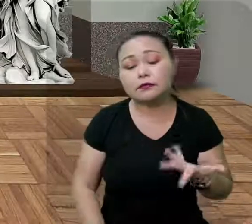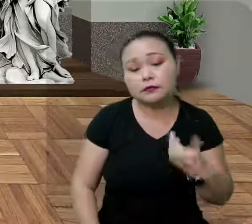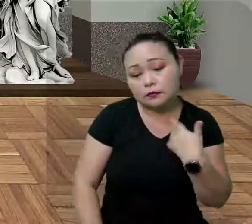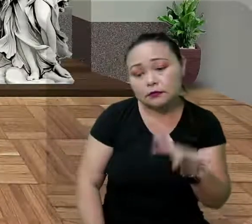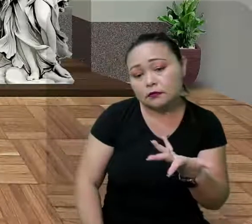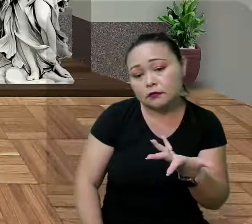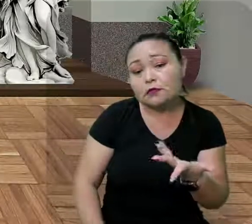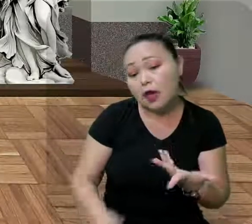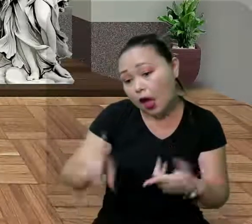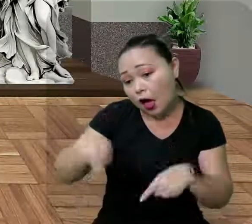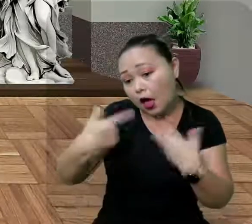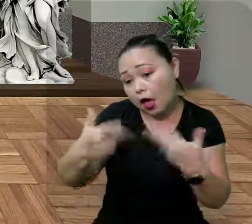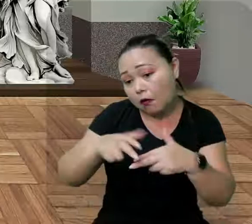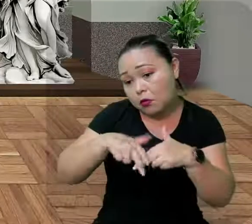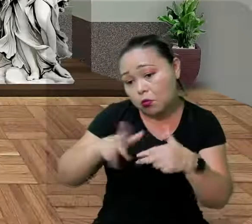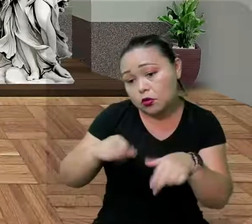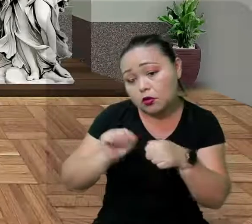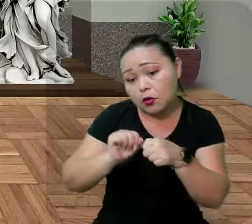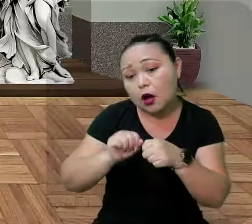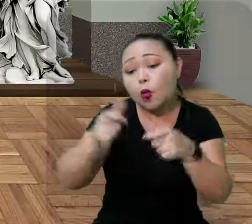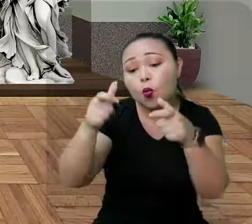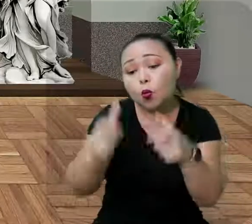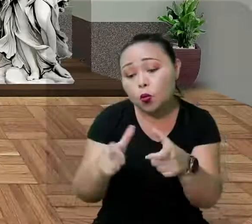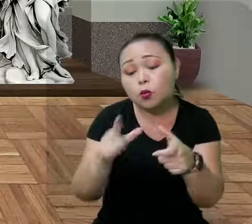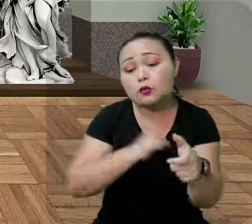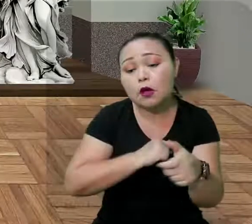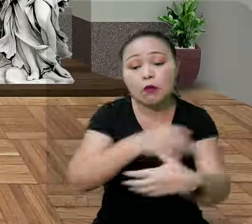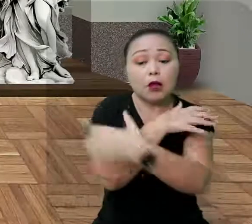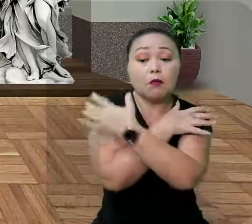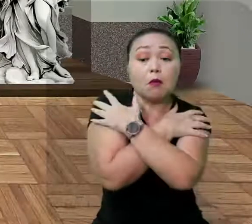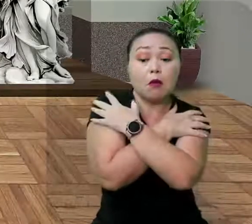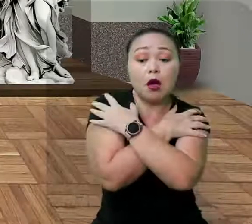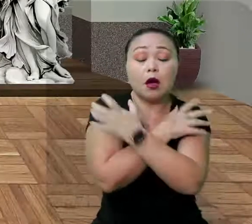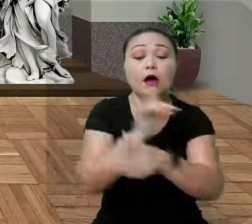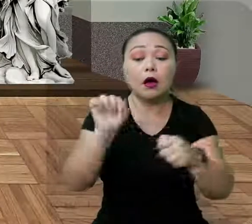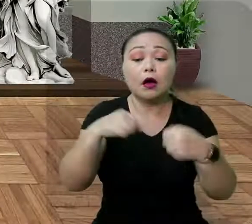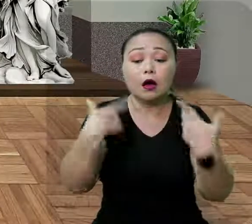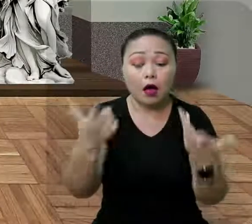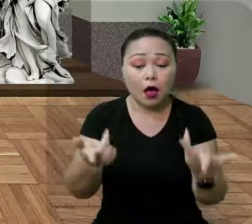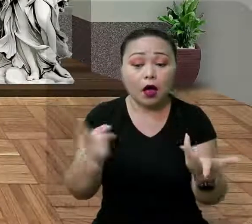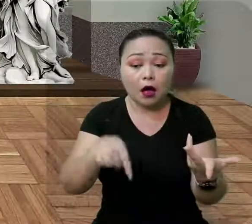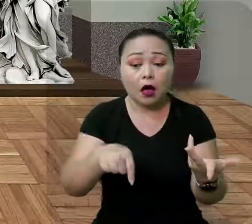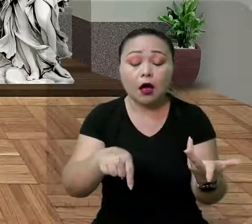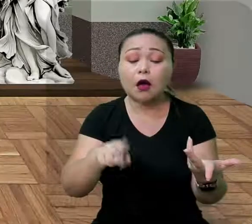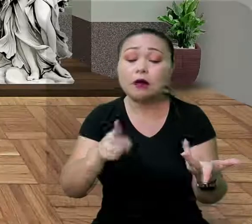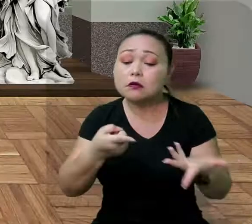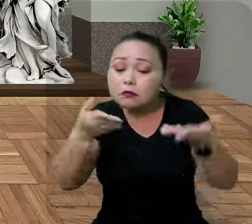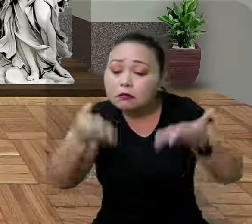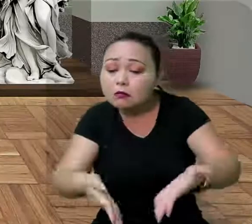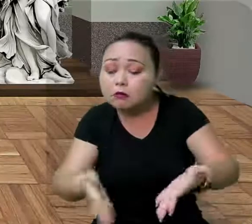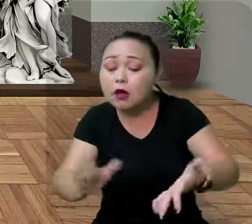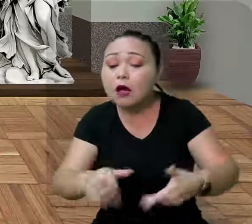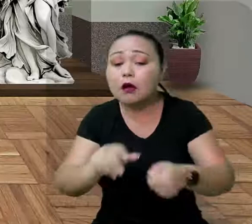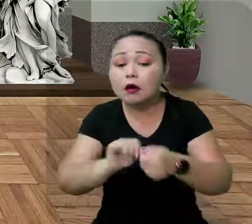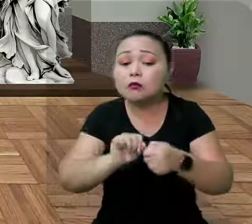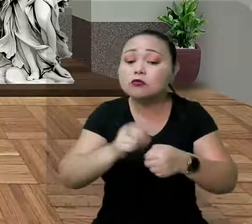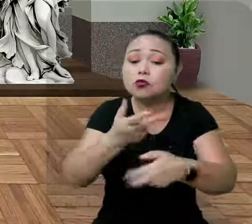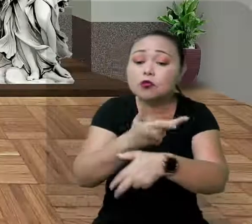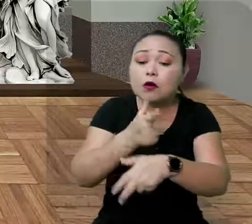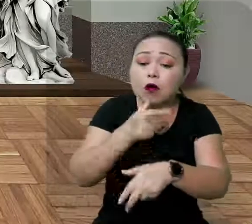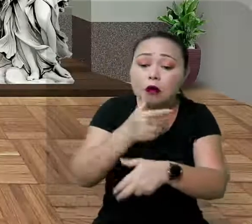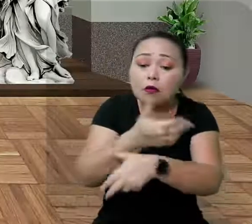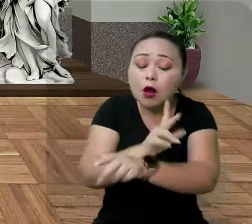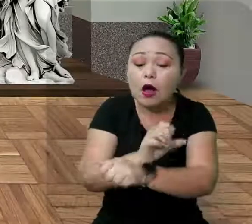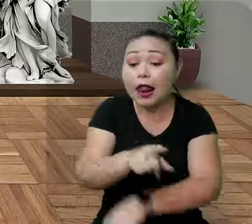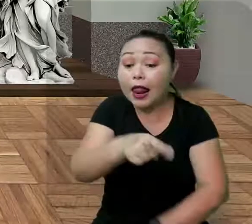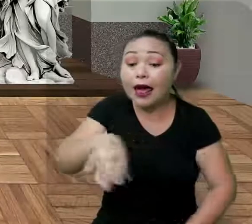tirado então por isso que é o local que mais possui número devido a onde ela se você que é no deserto